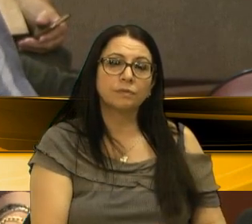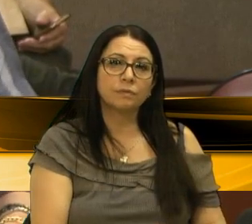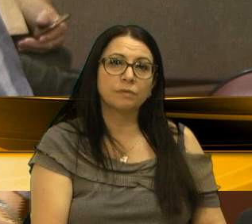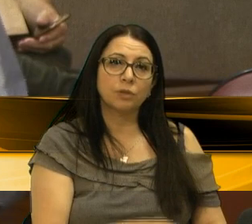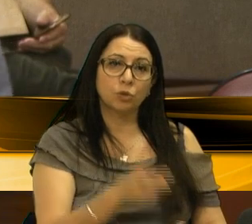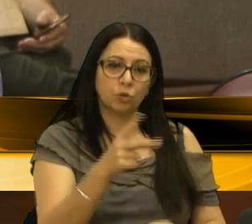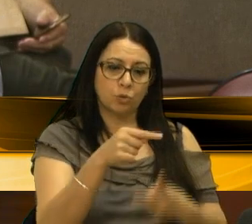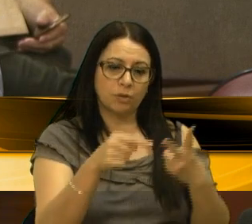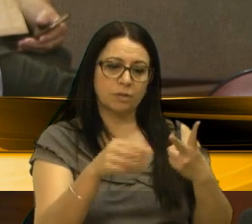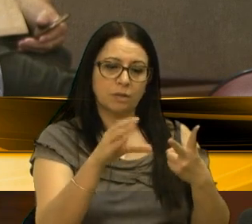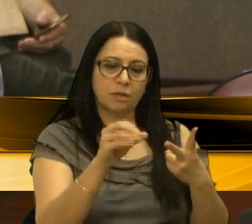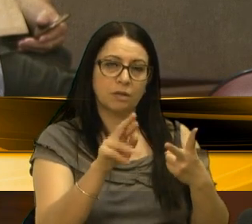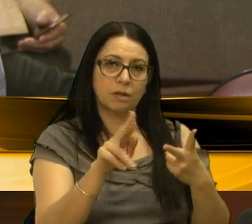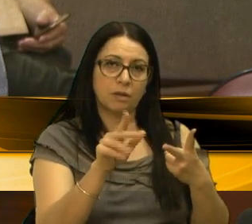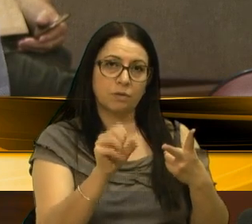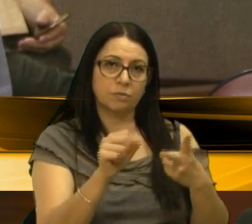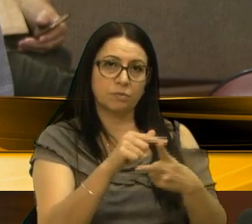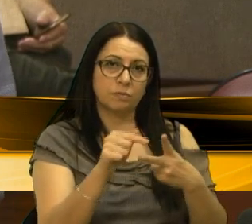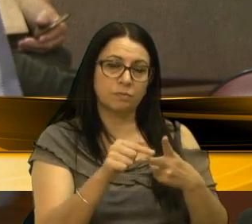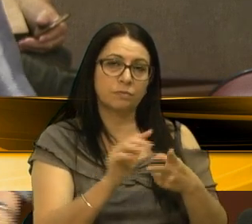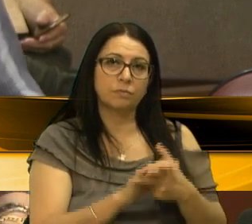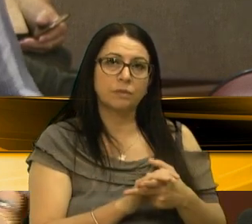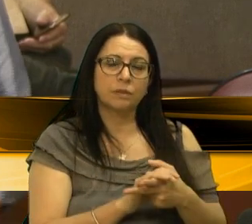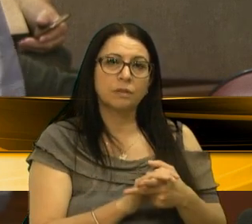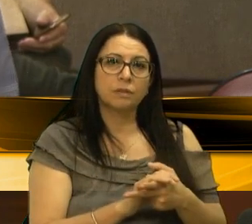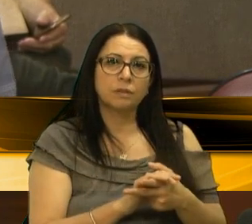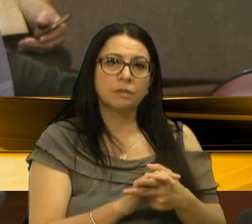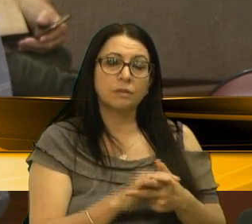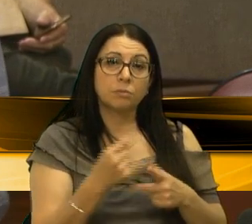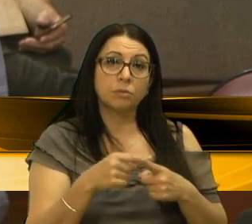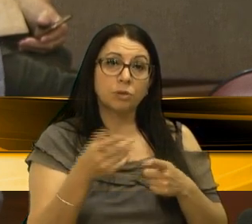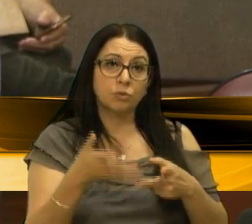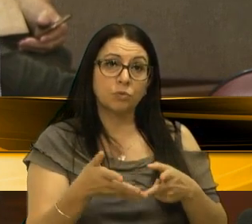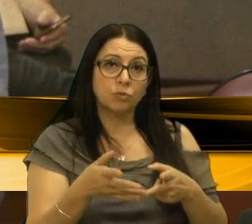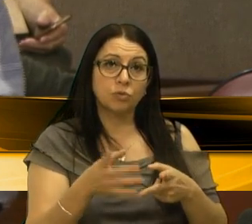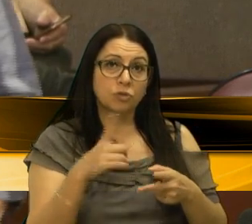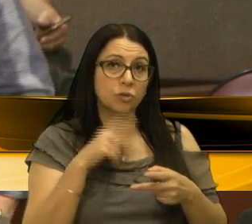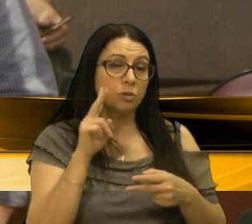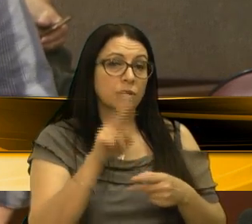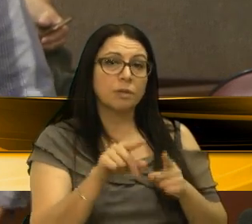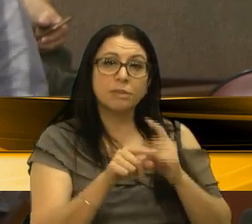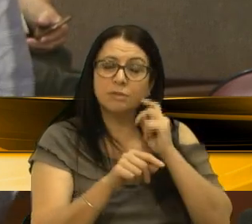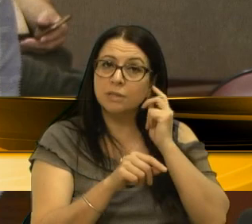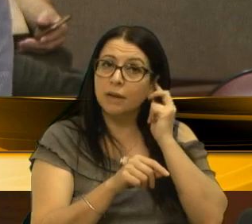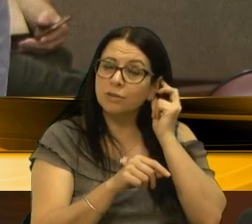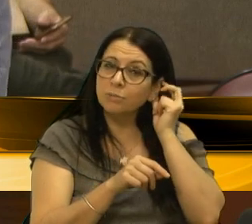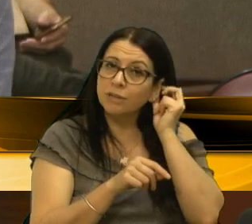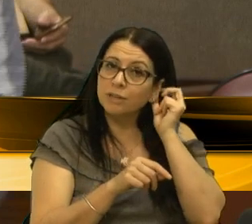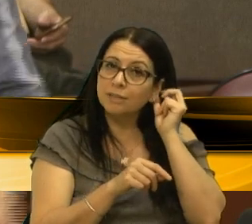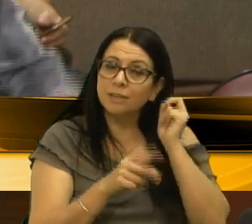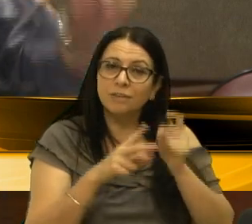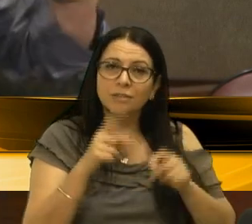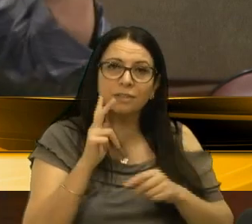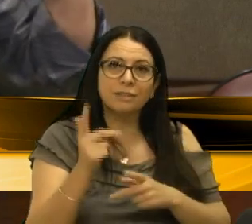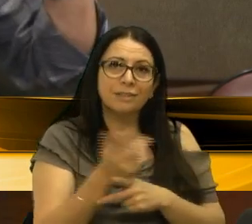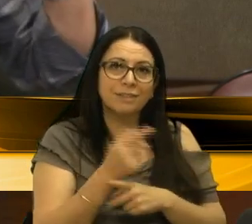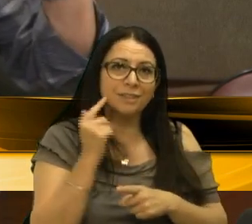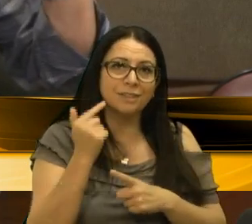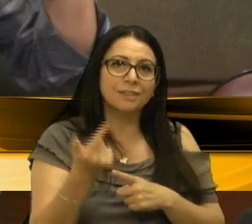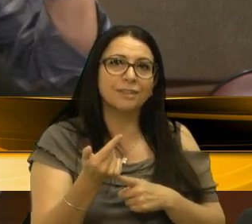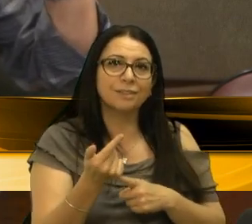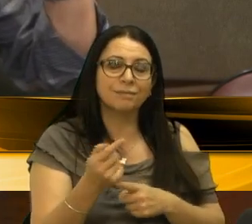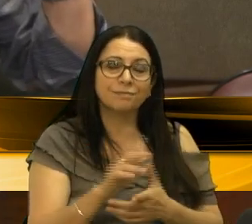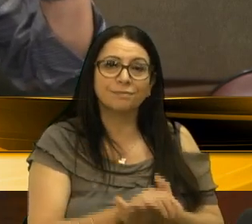dois cargos, porque atualmente, pelo que consta, teria apenas um cargo de